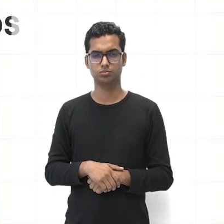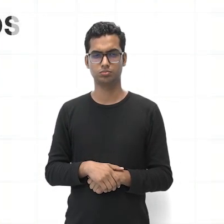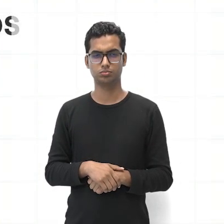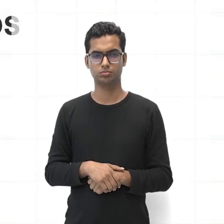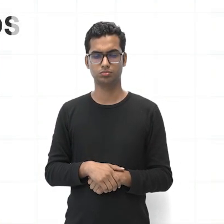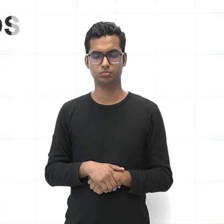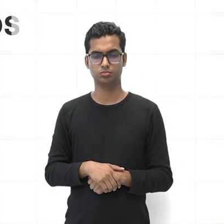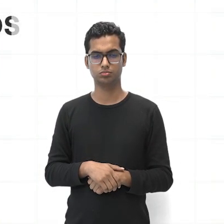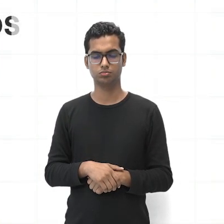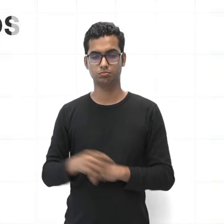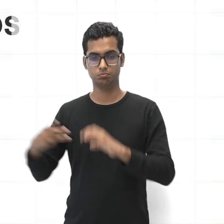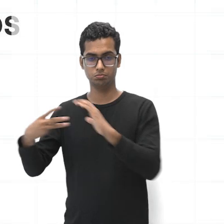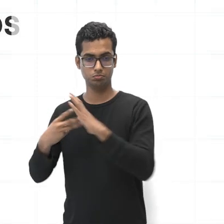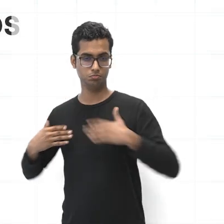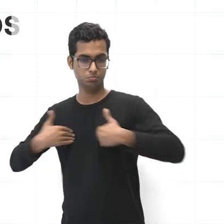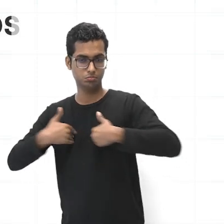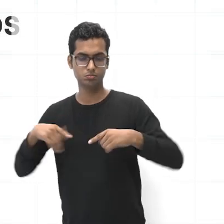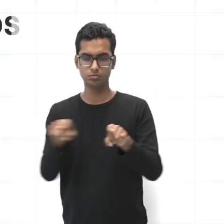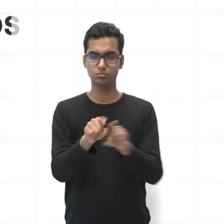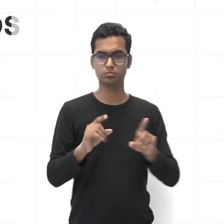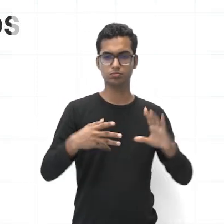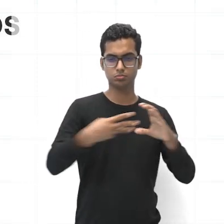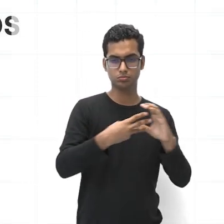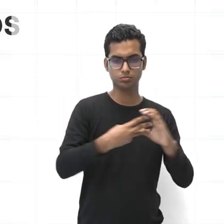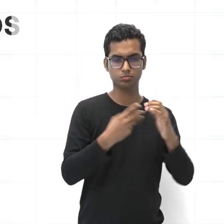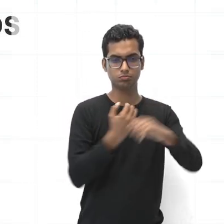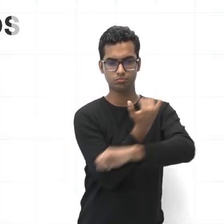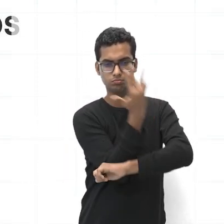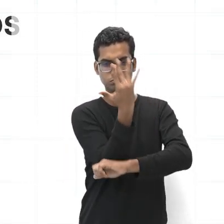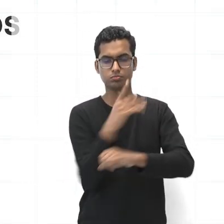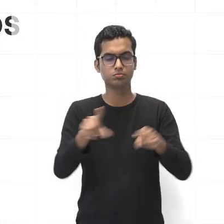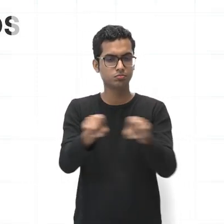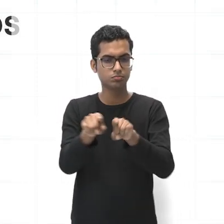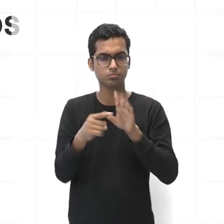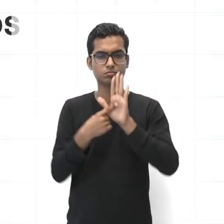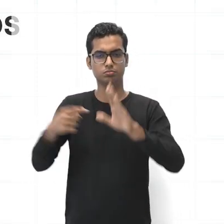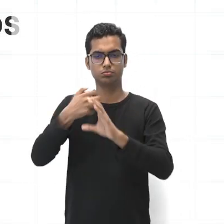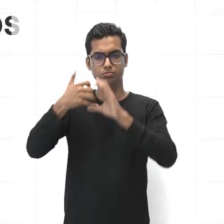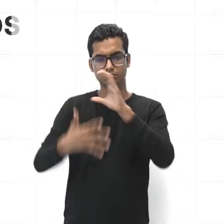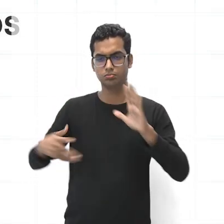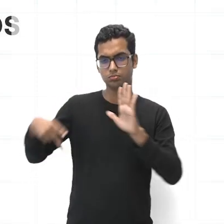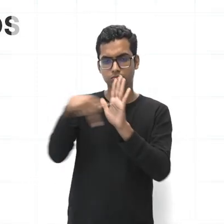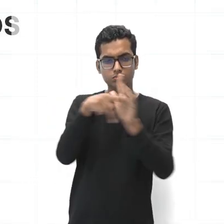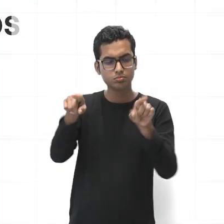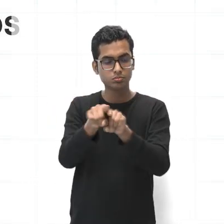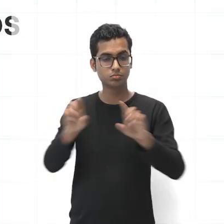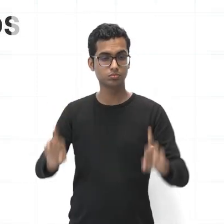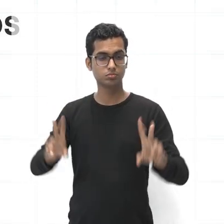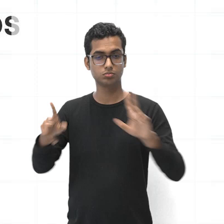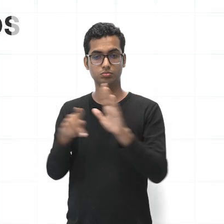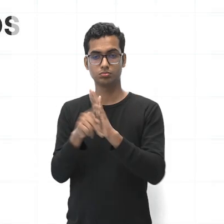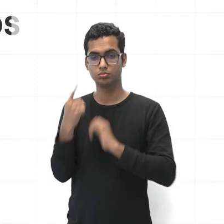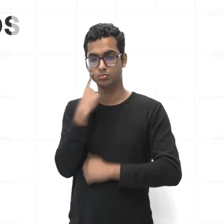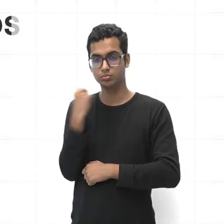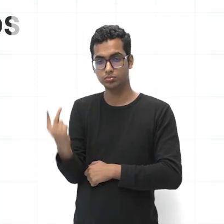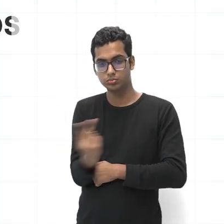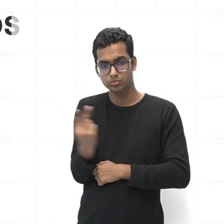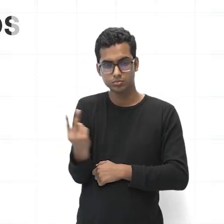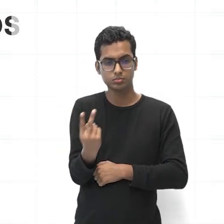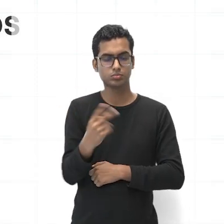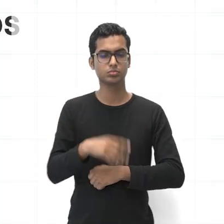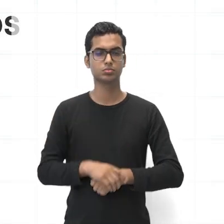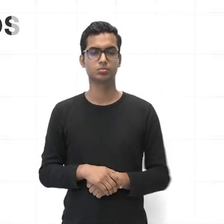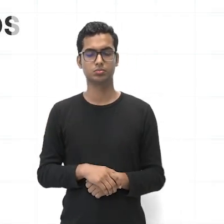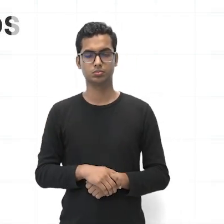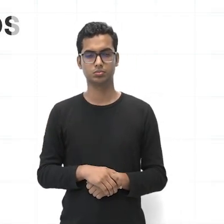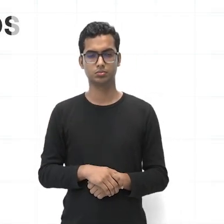vegetal, apresenta algumas particularidades. Essas células, diferentemente das células vegetais, não possuem,